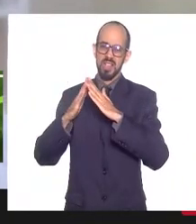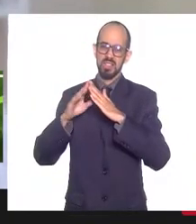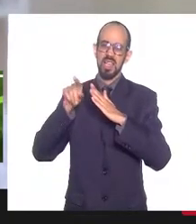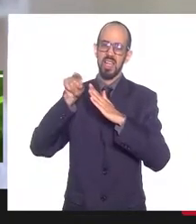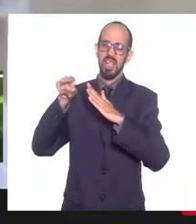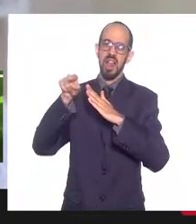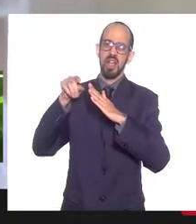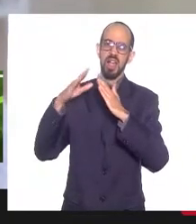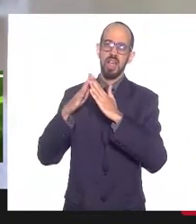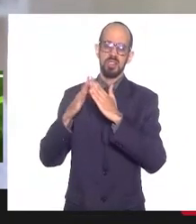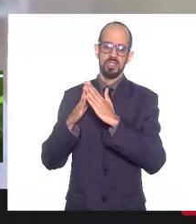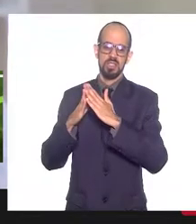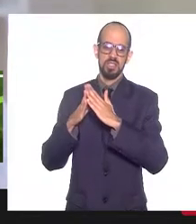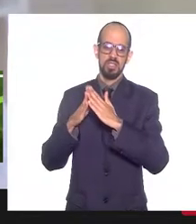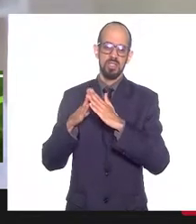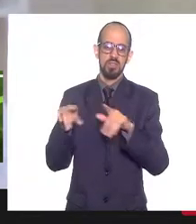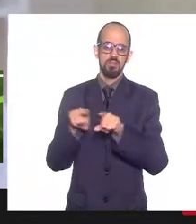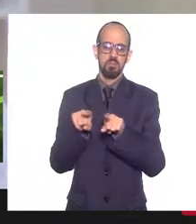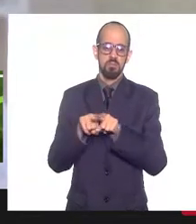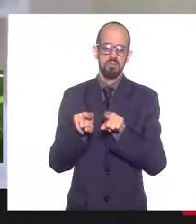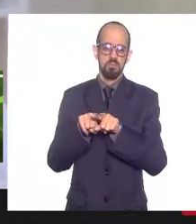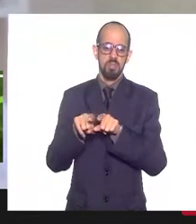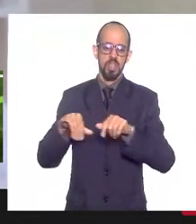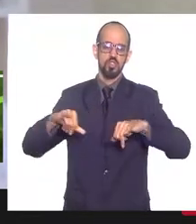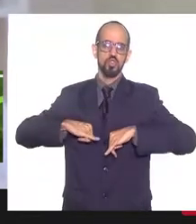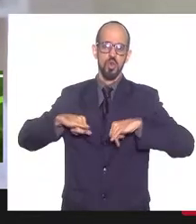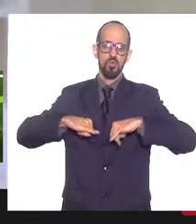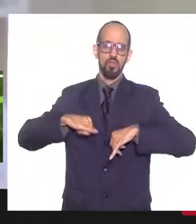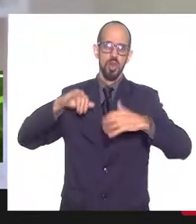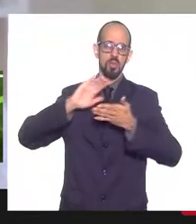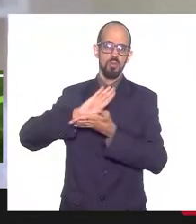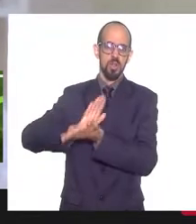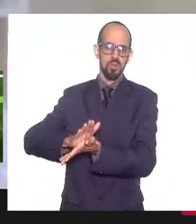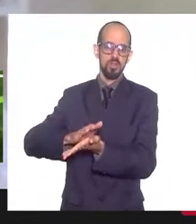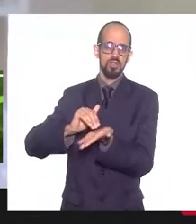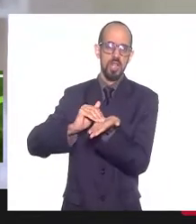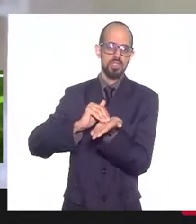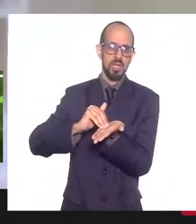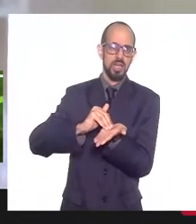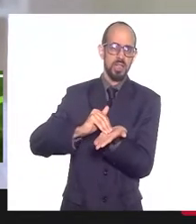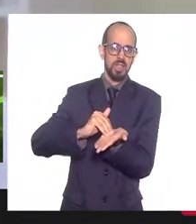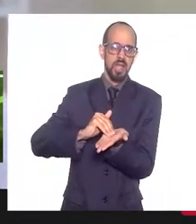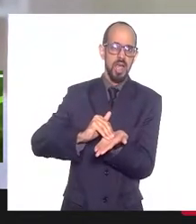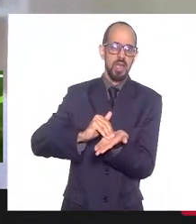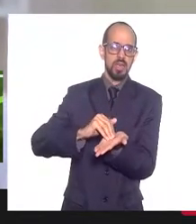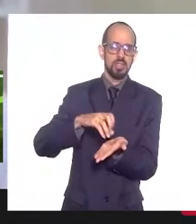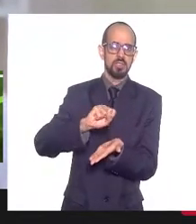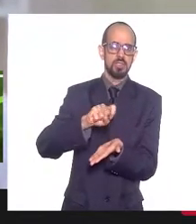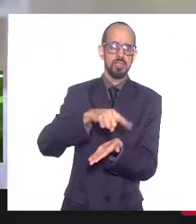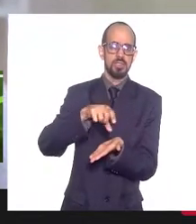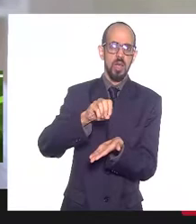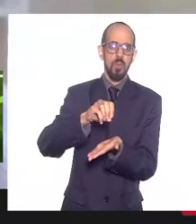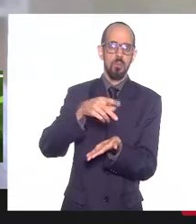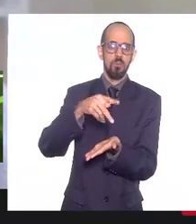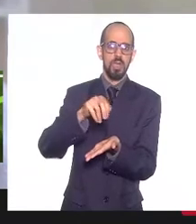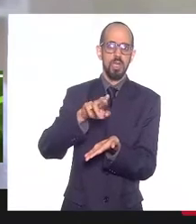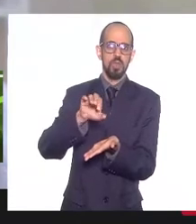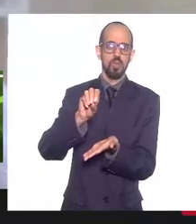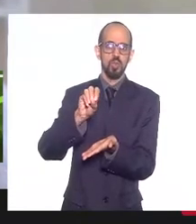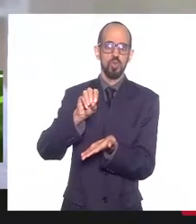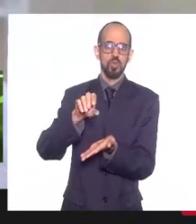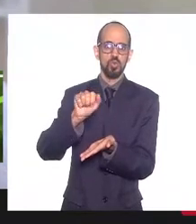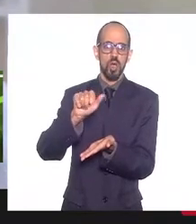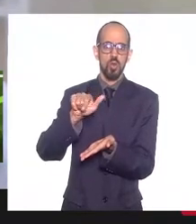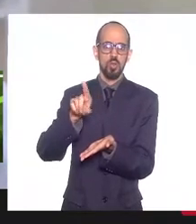foi que também sofreu intolerância da secretária de Educação do município de São Pedro da Aldeia e que nossa